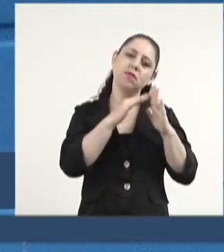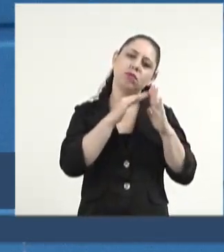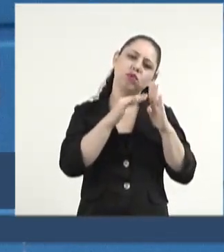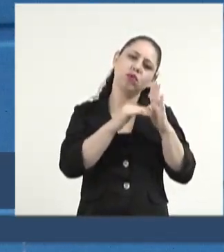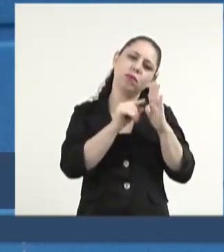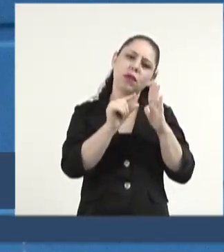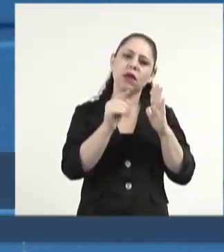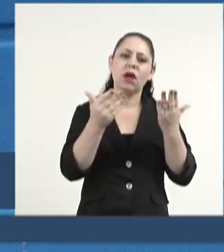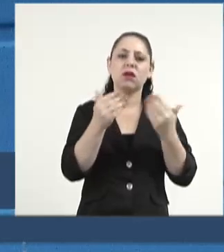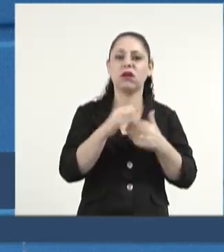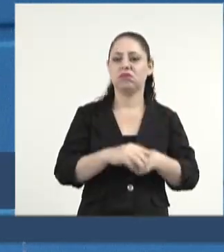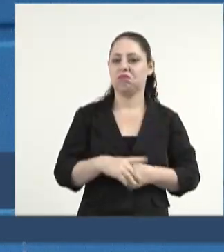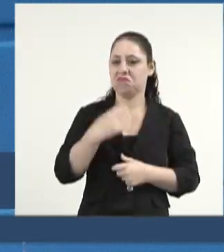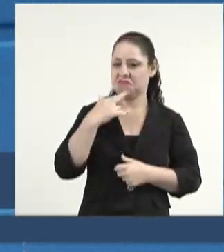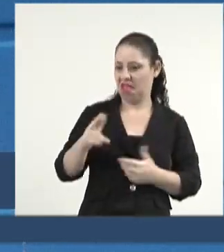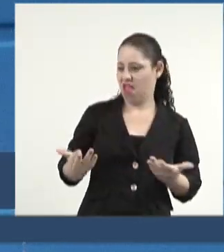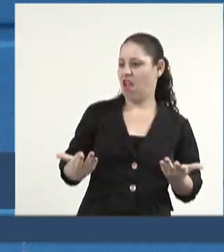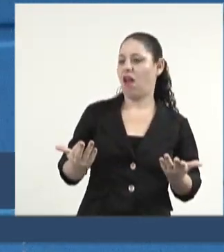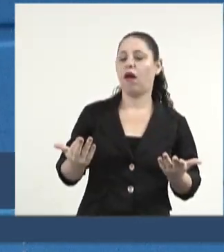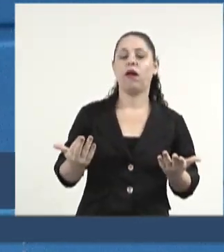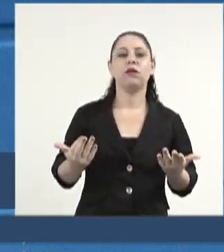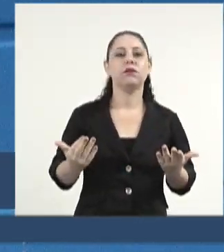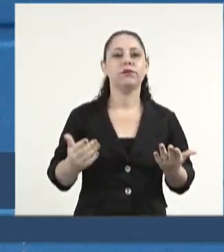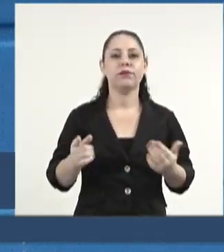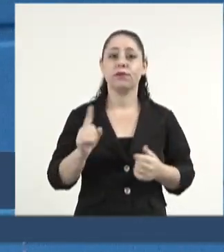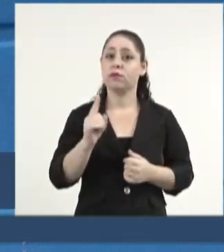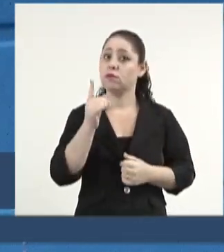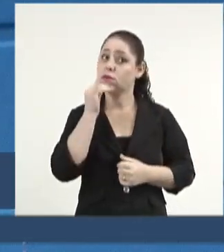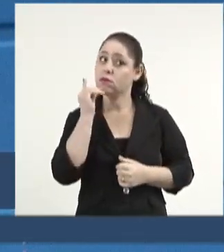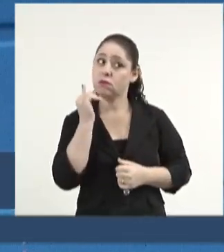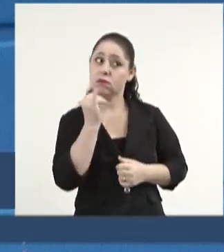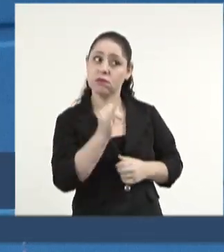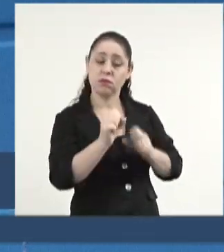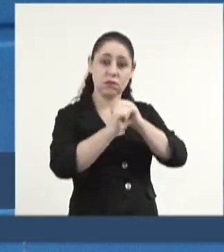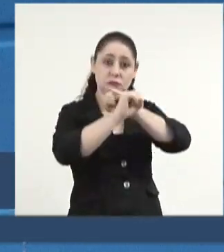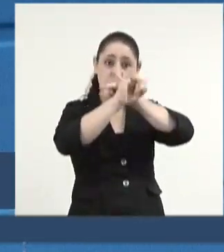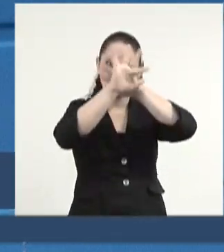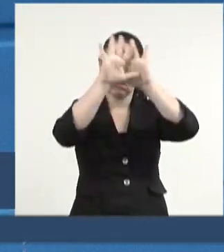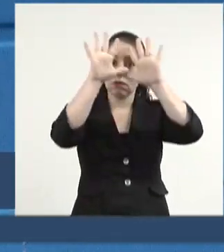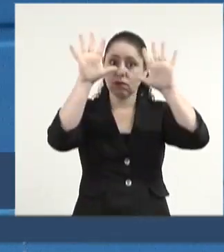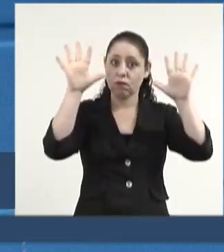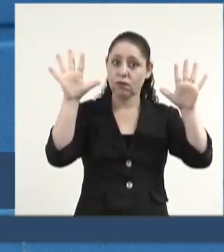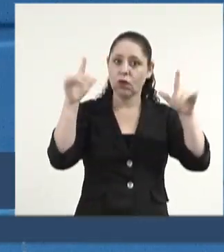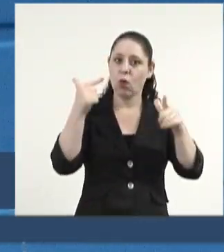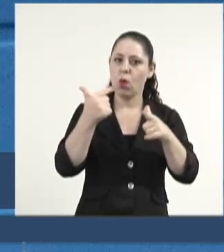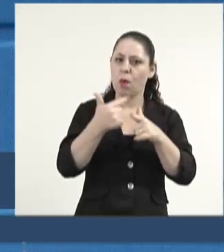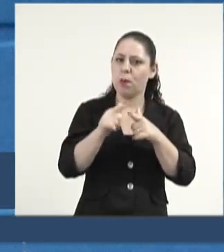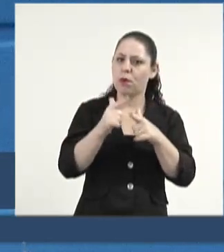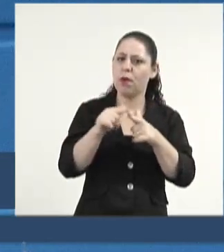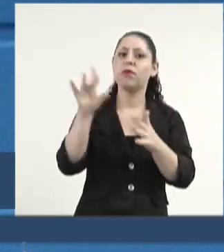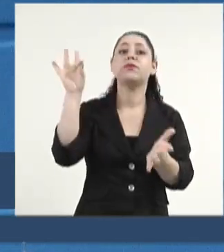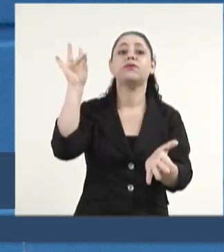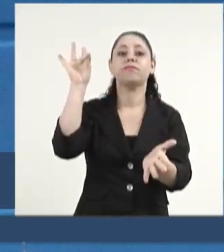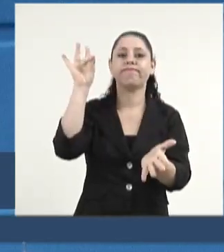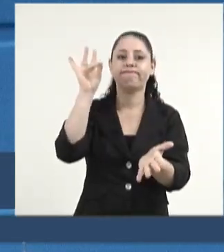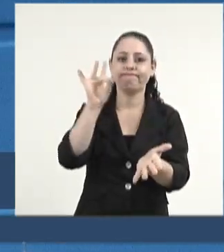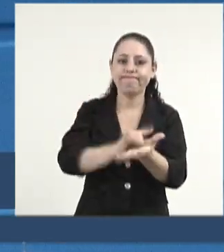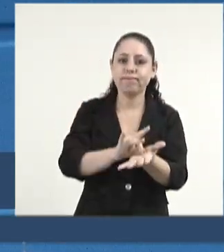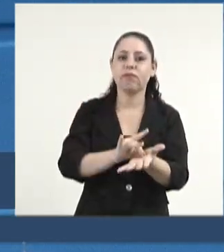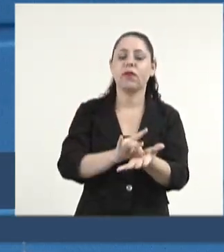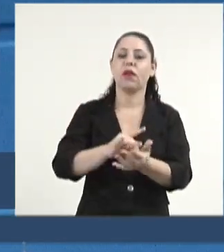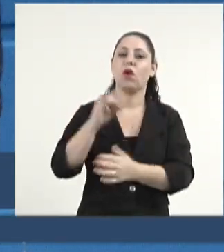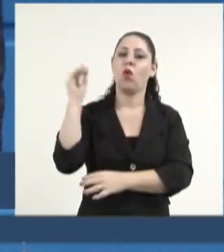redução e agora está reclamando. Quero dizer para vocês com toda clareza, o problema existe, é um